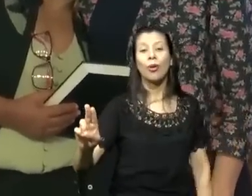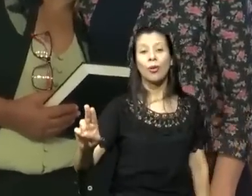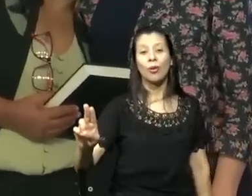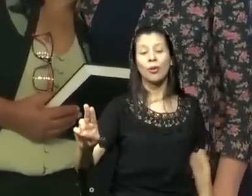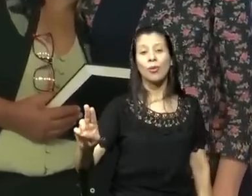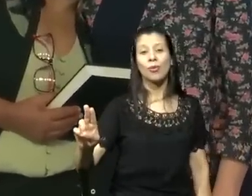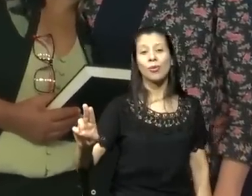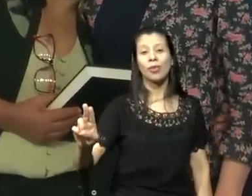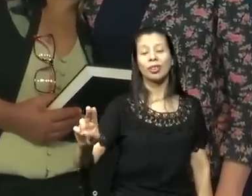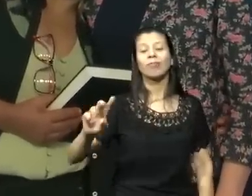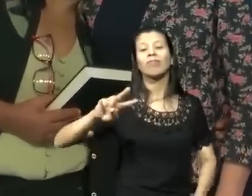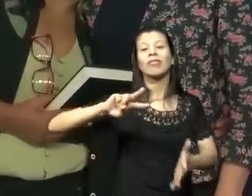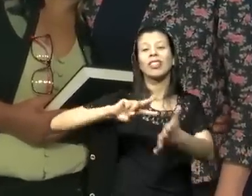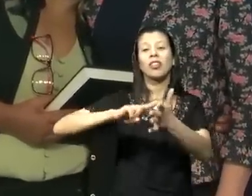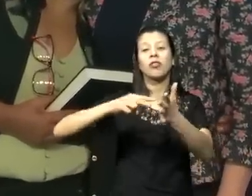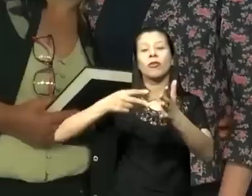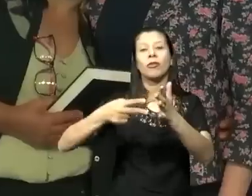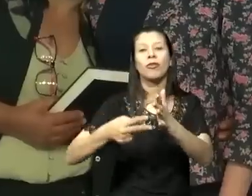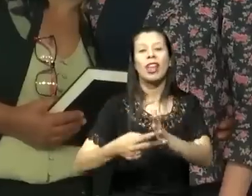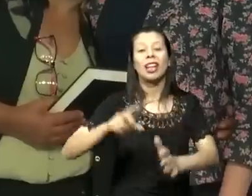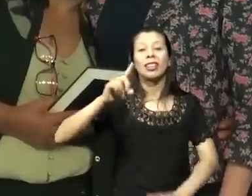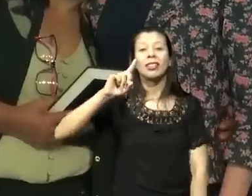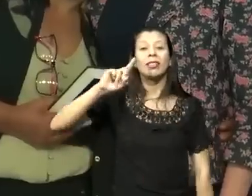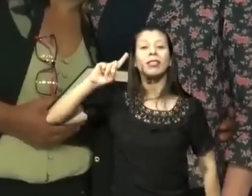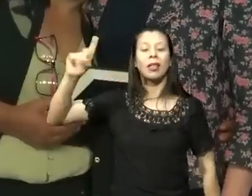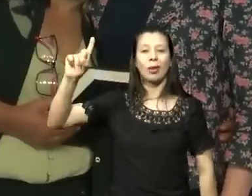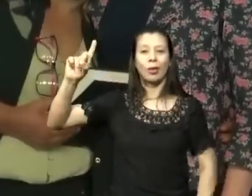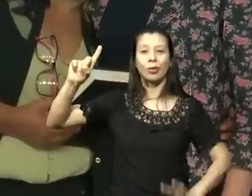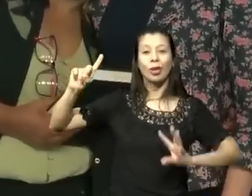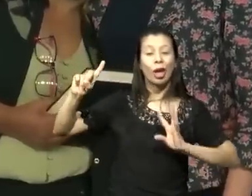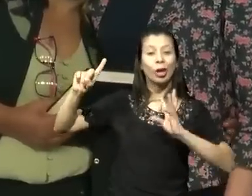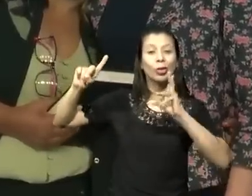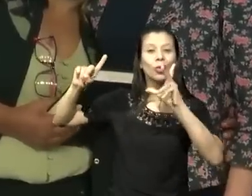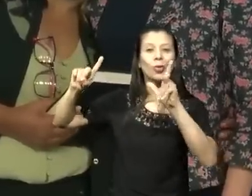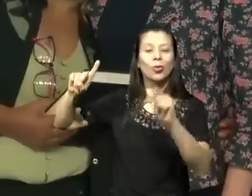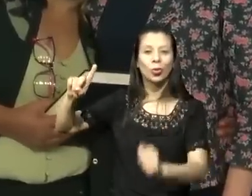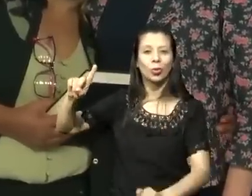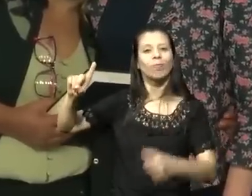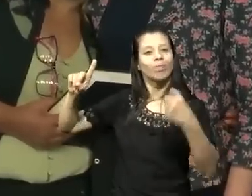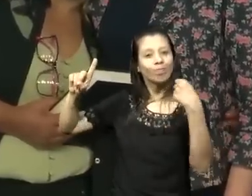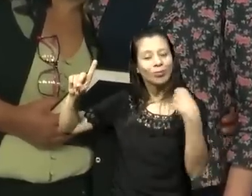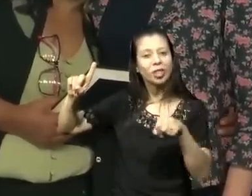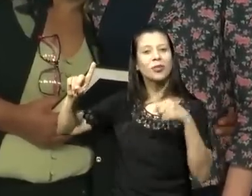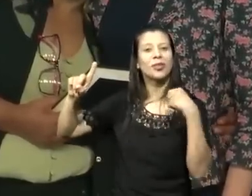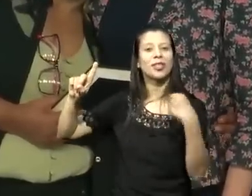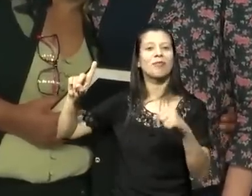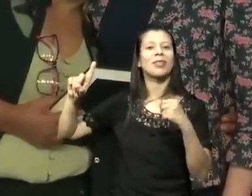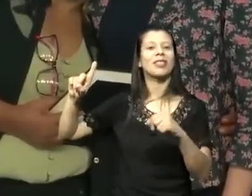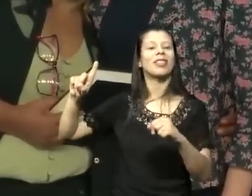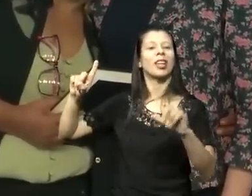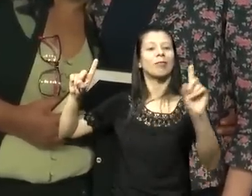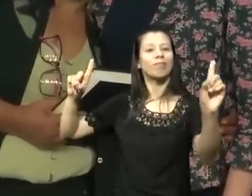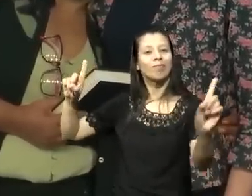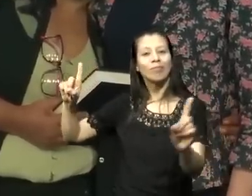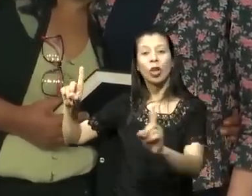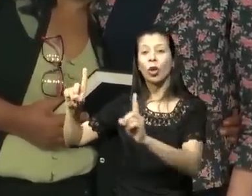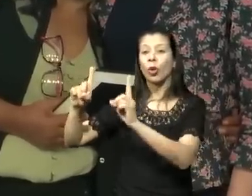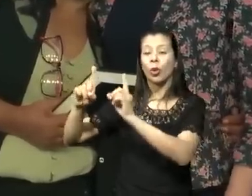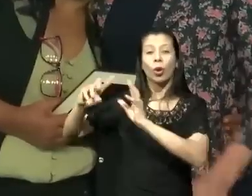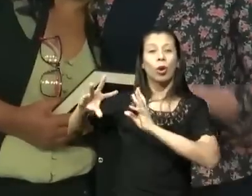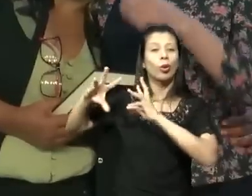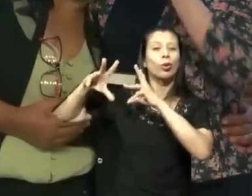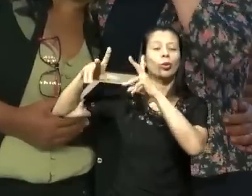precisa eu sou o que você deseja eu sou ele